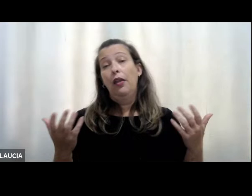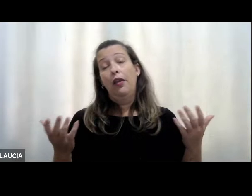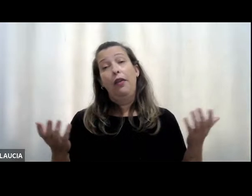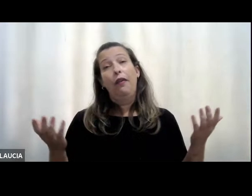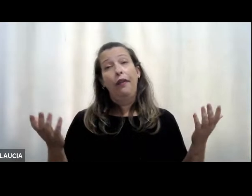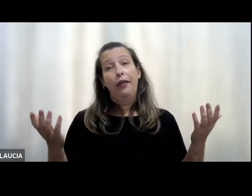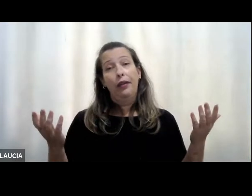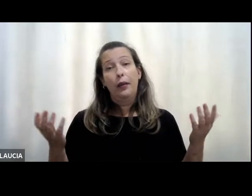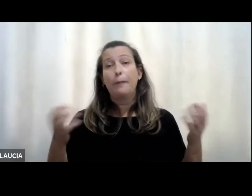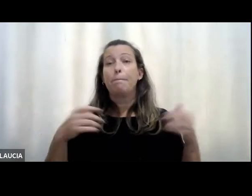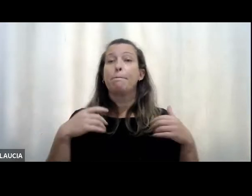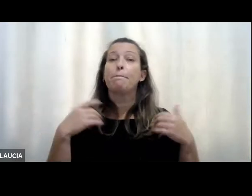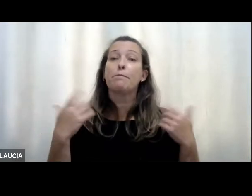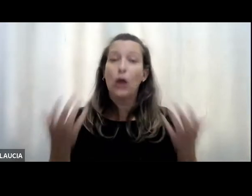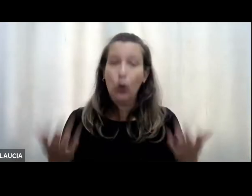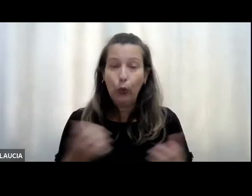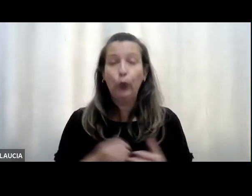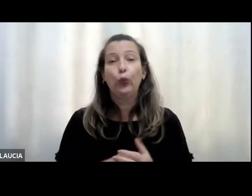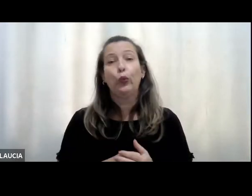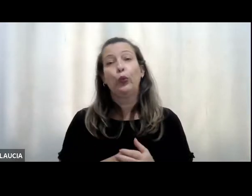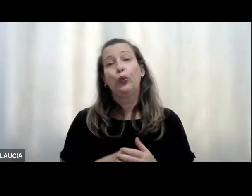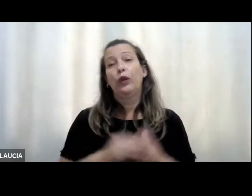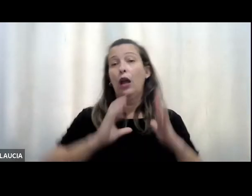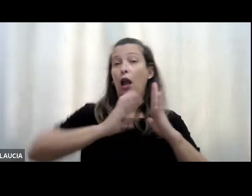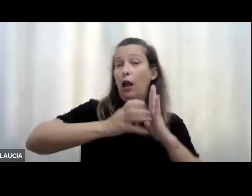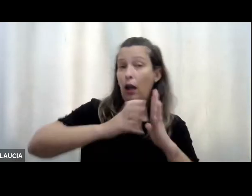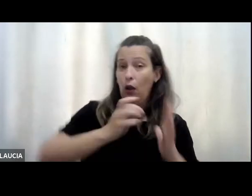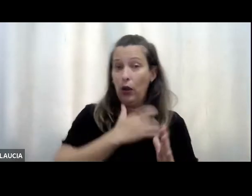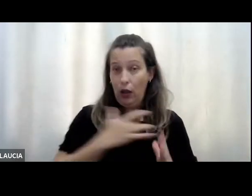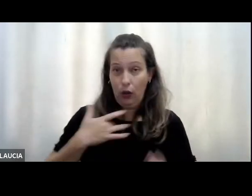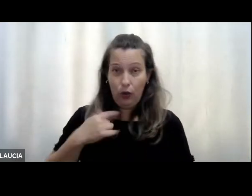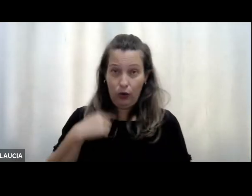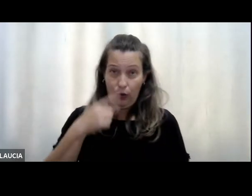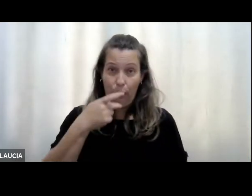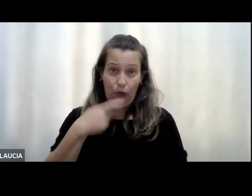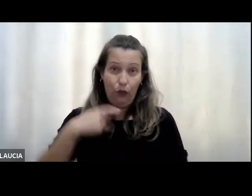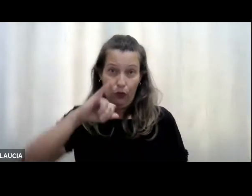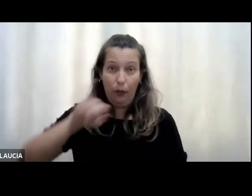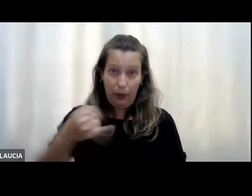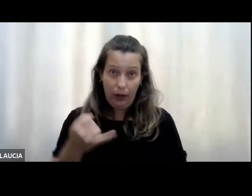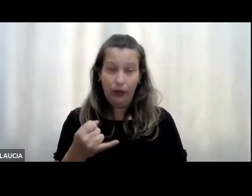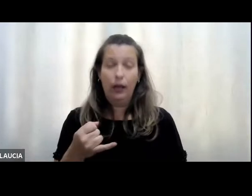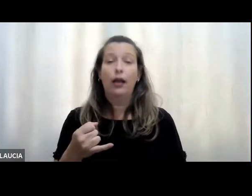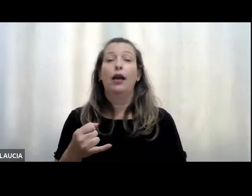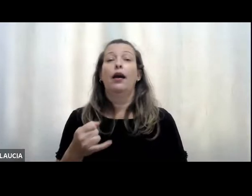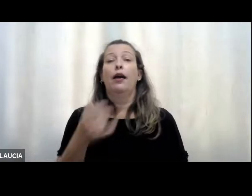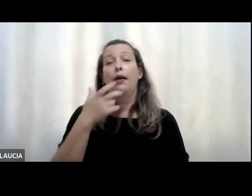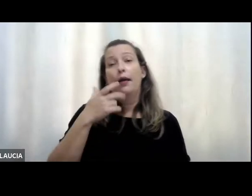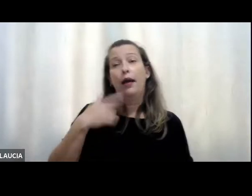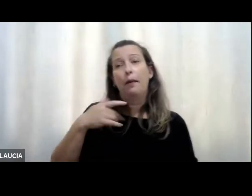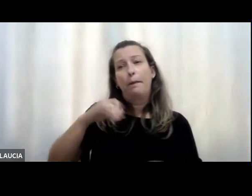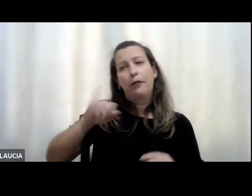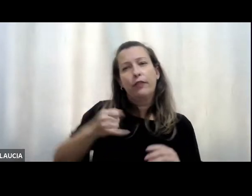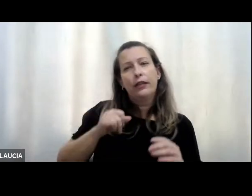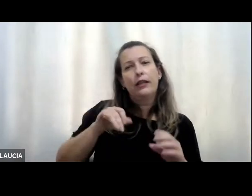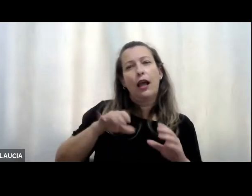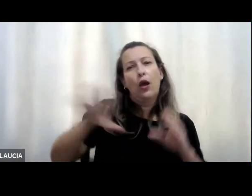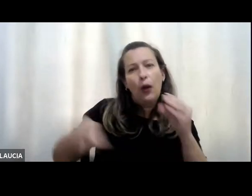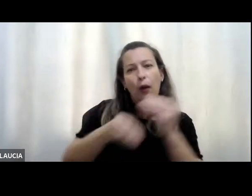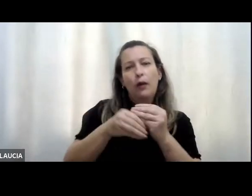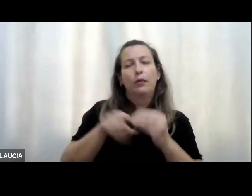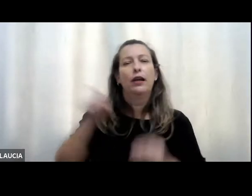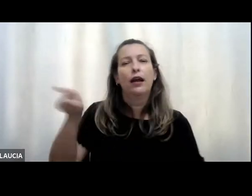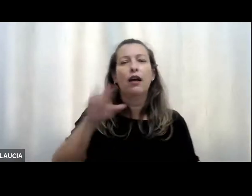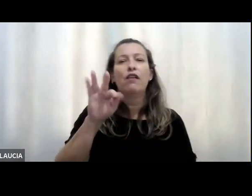Bom, eu queria... o Canal Saúde, eu vou aproveitar agora aqui só para pegar uma fala do Felipe, essa ideia de que ele